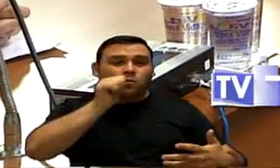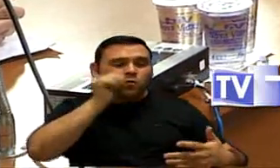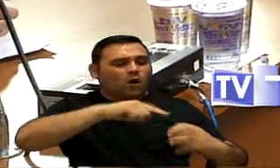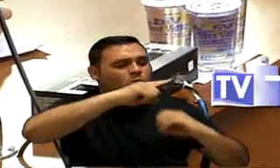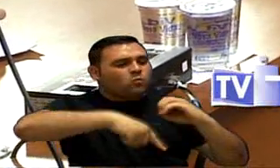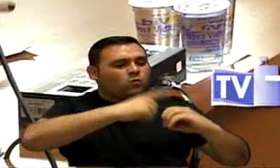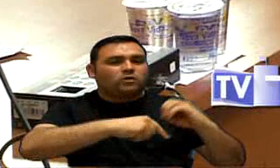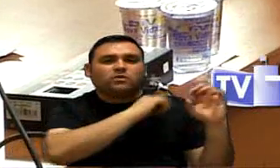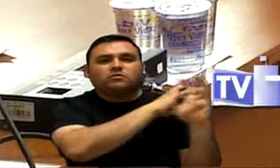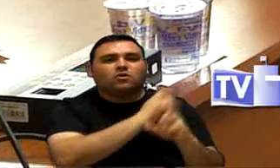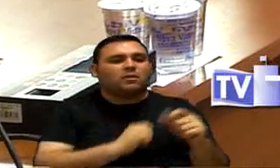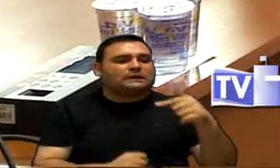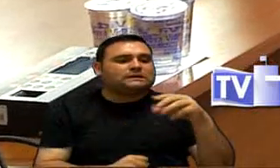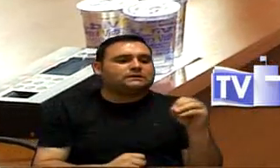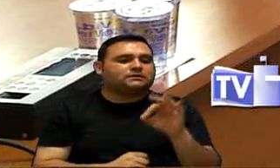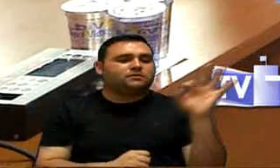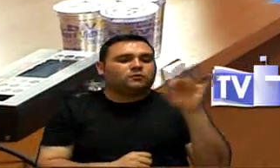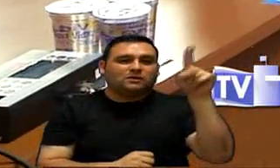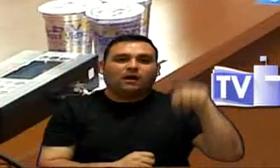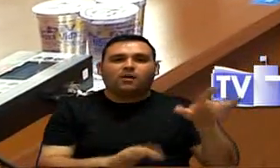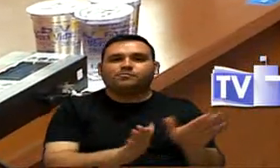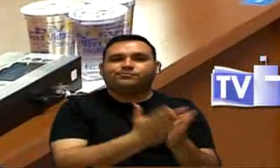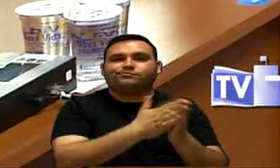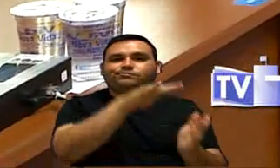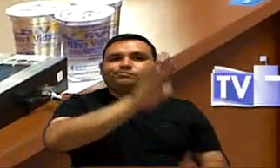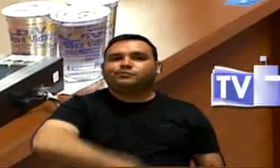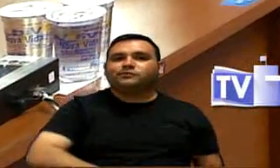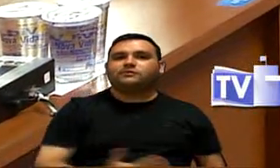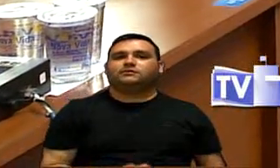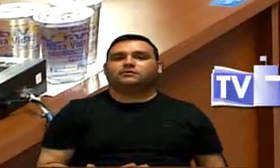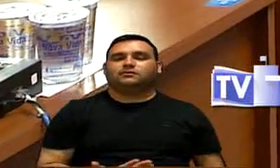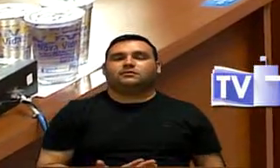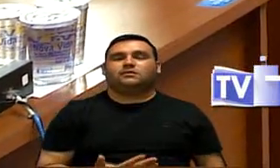mundo, 70% dos mais pobres. Em